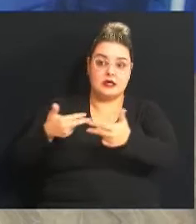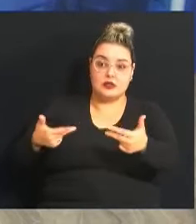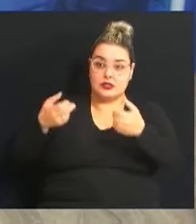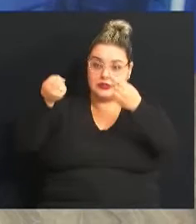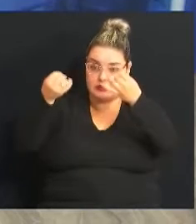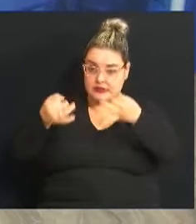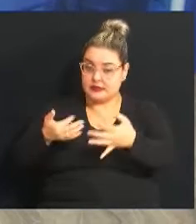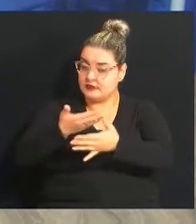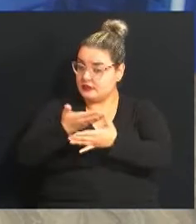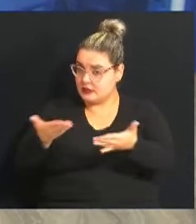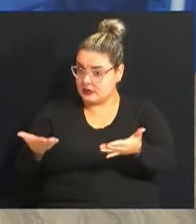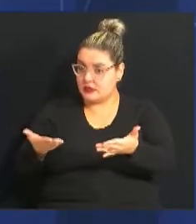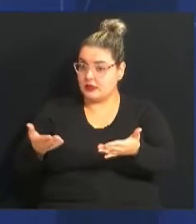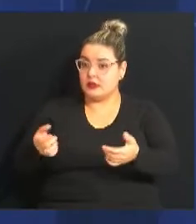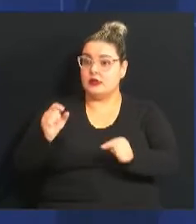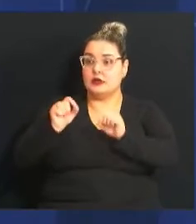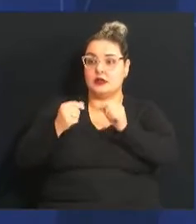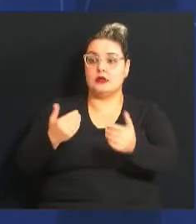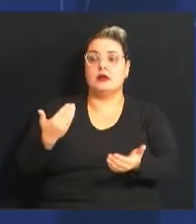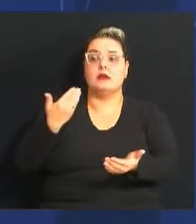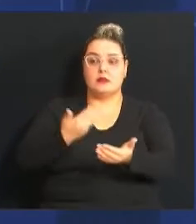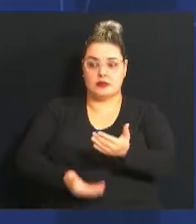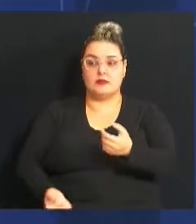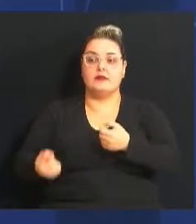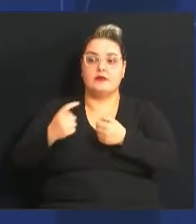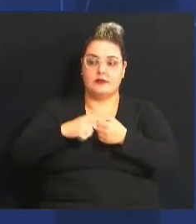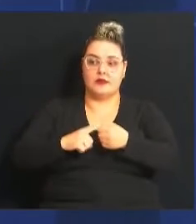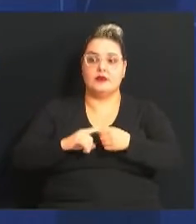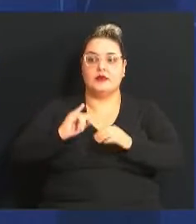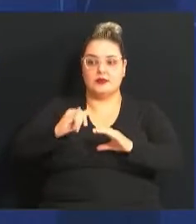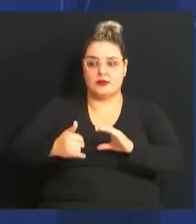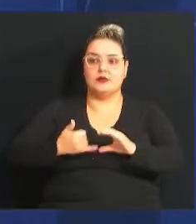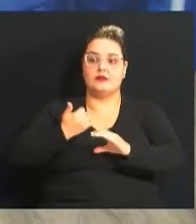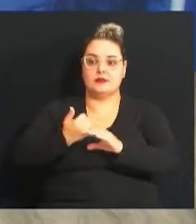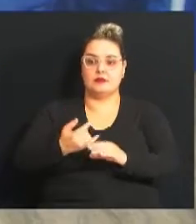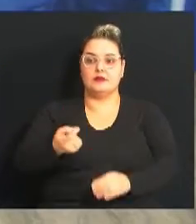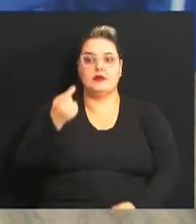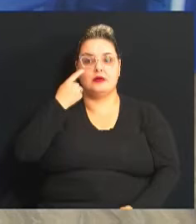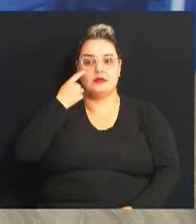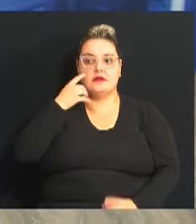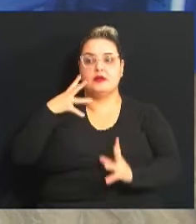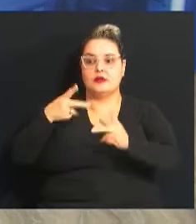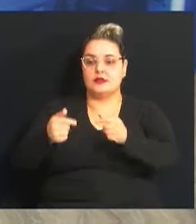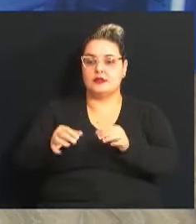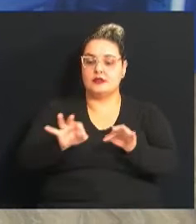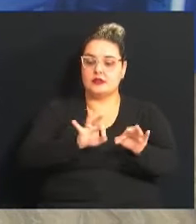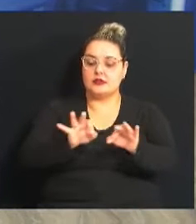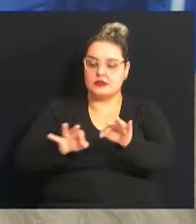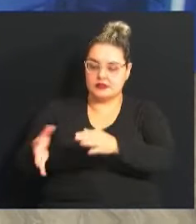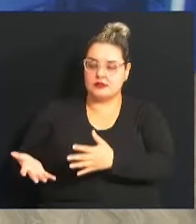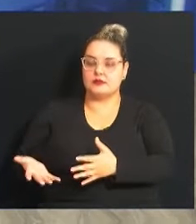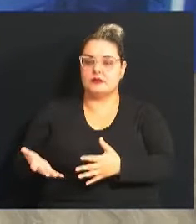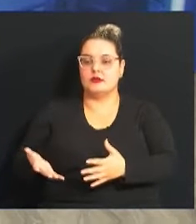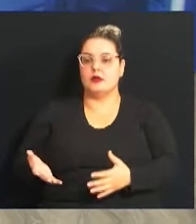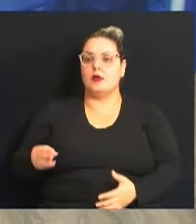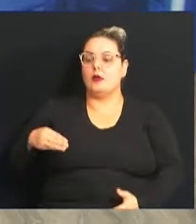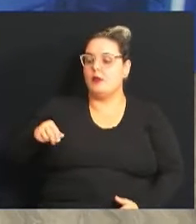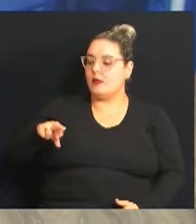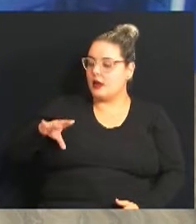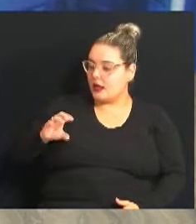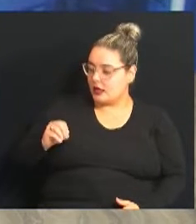vocês. Quem perdeu pode voltar lá no YouTube, viu? Conferir do começo para poder entender toda essa questão. Marco, tem mais